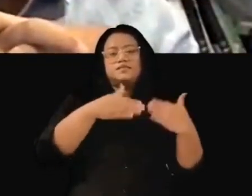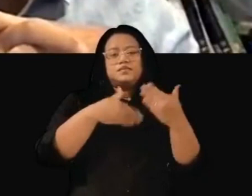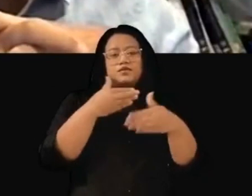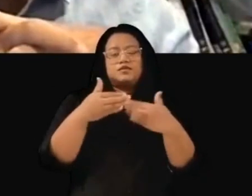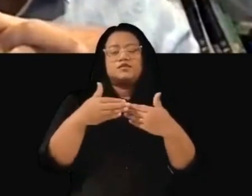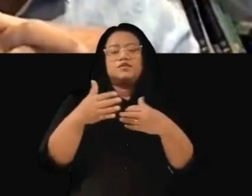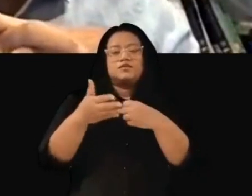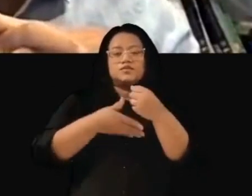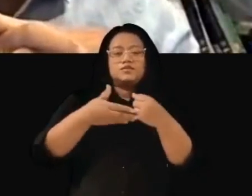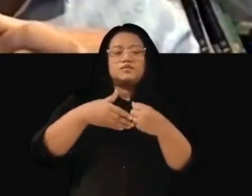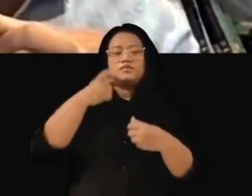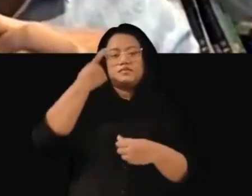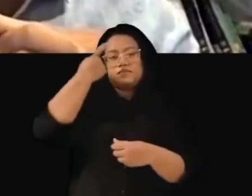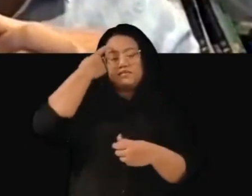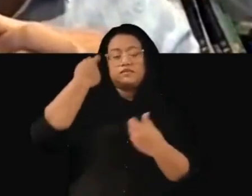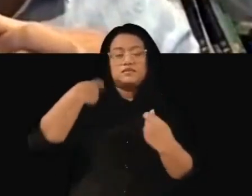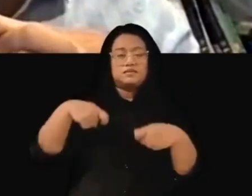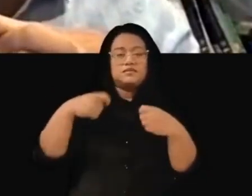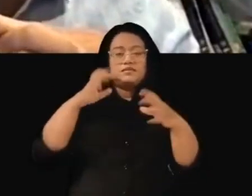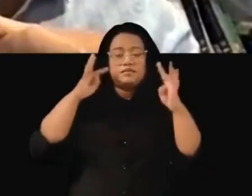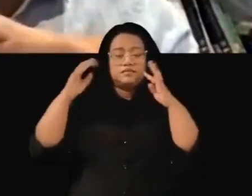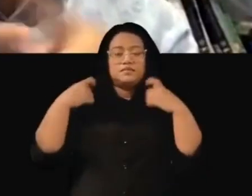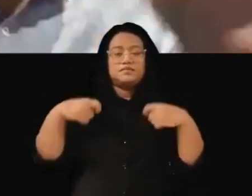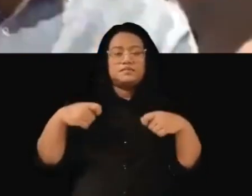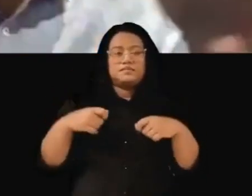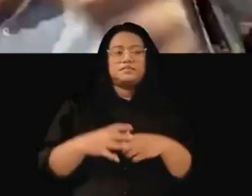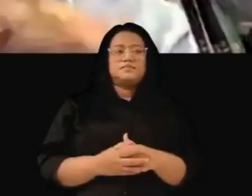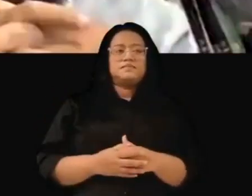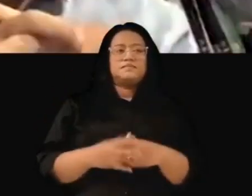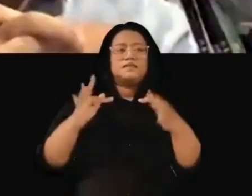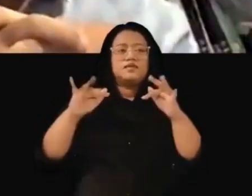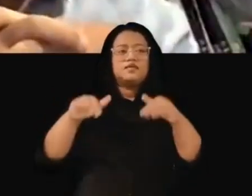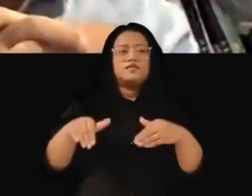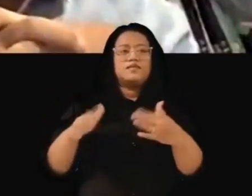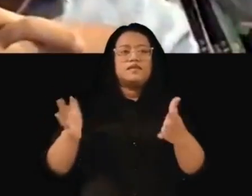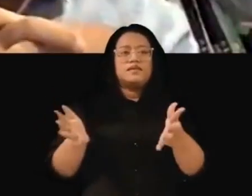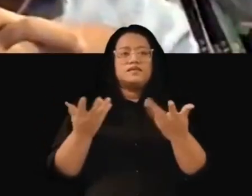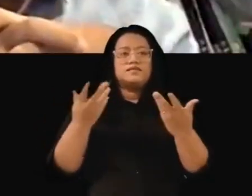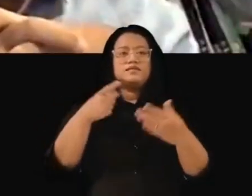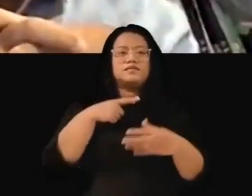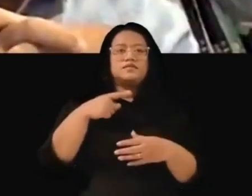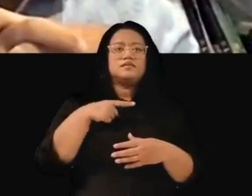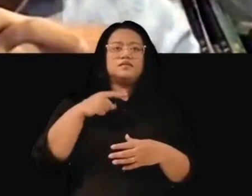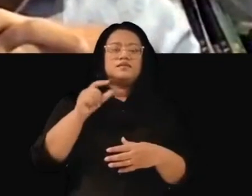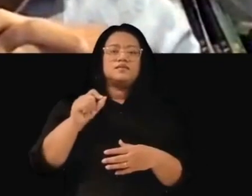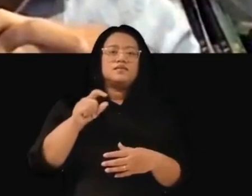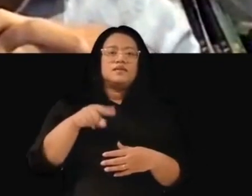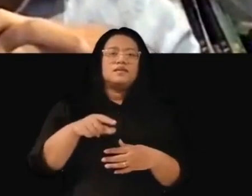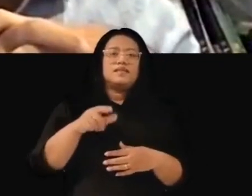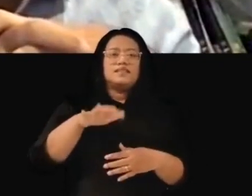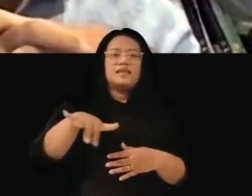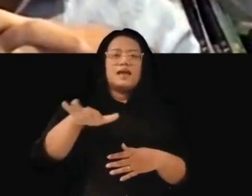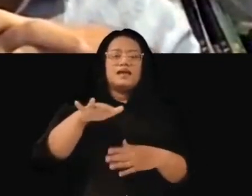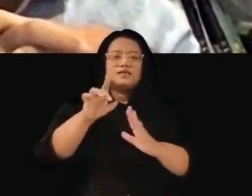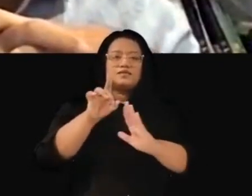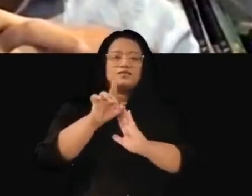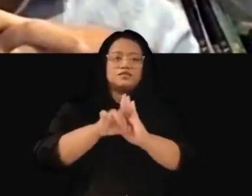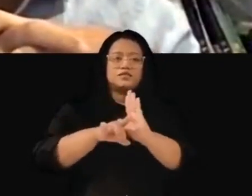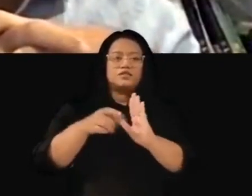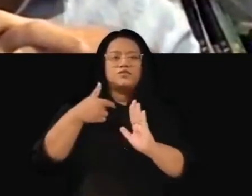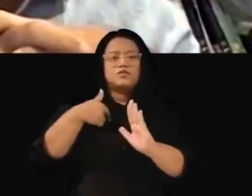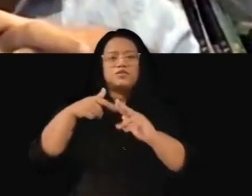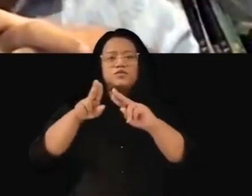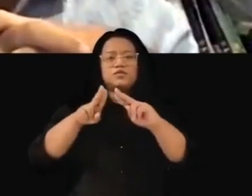em mente. E, por fim, mas não menos estimulante, acredito que quem está na área do direito, como eu na